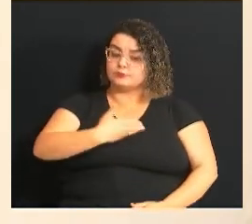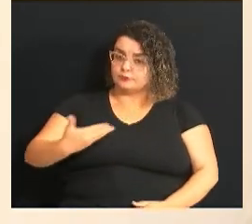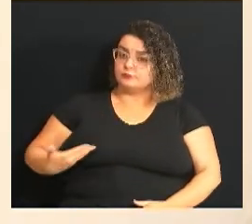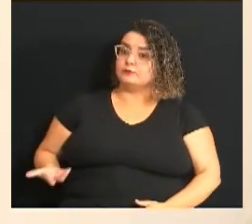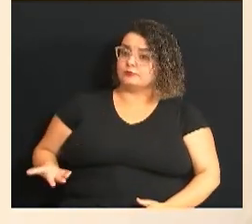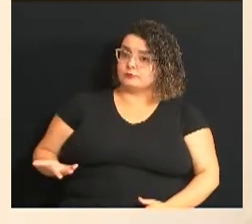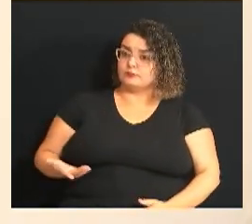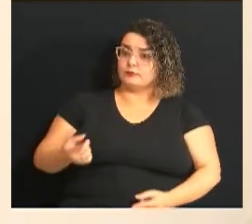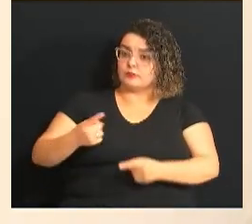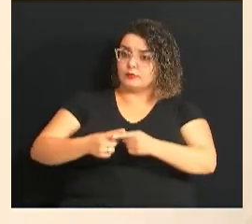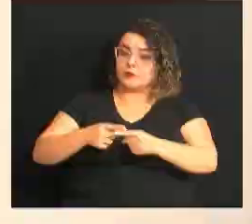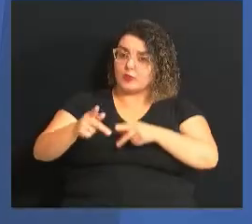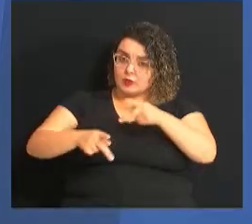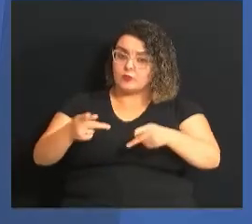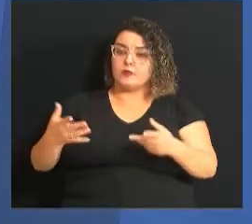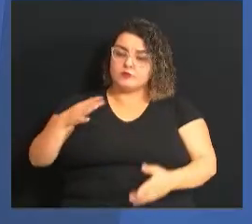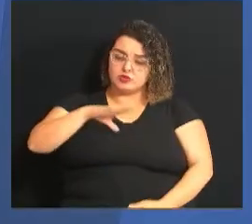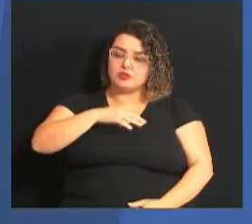porque é do povo de Campinas.